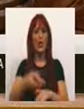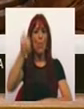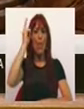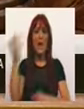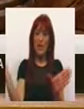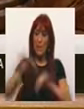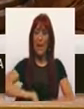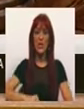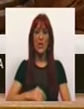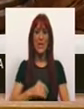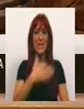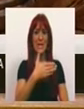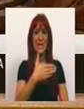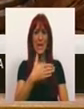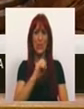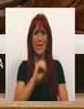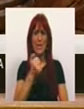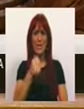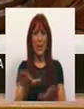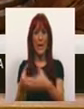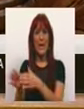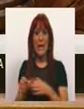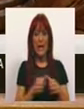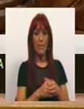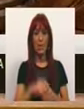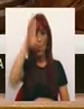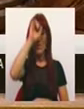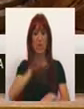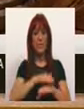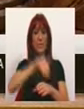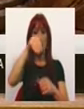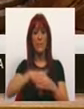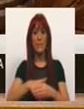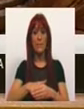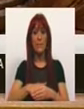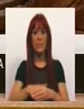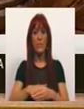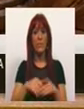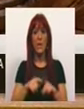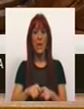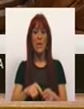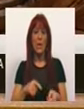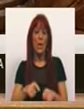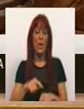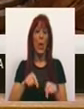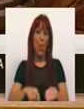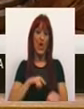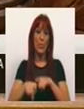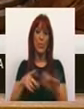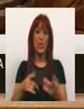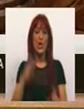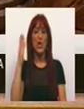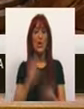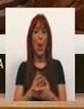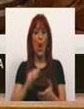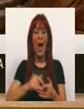de 125 equipas o ministro da administração interna o hospital está no centenário lotado apenas